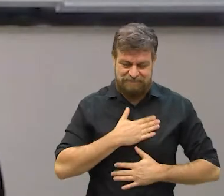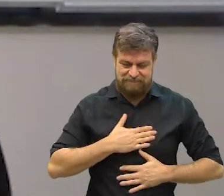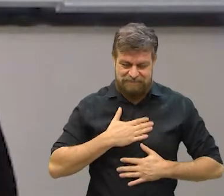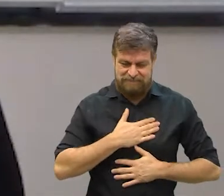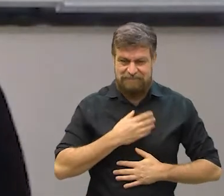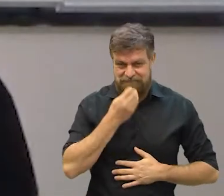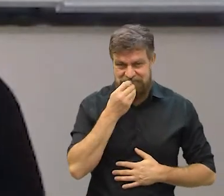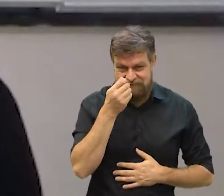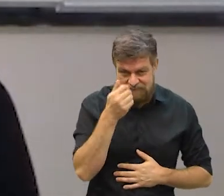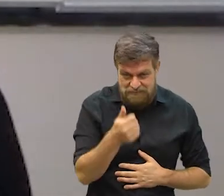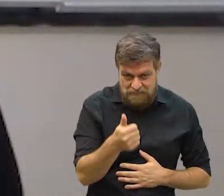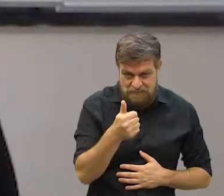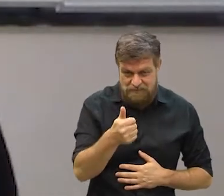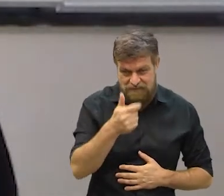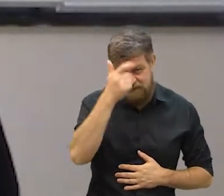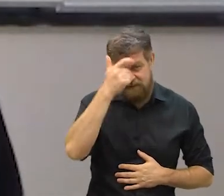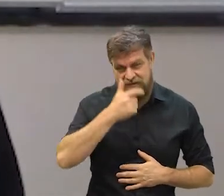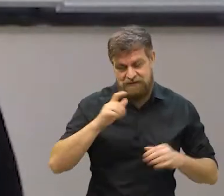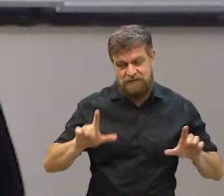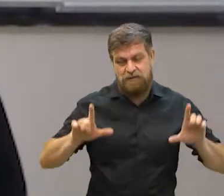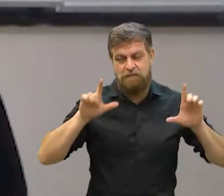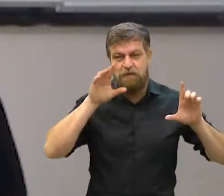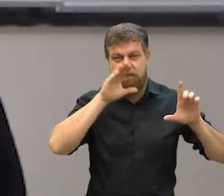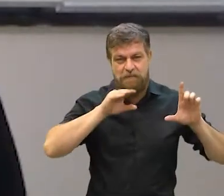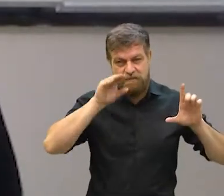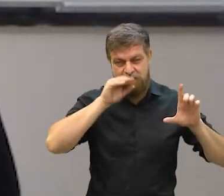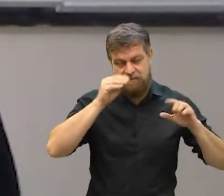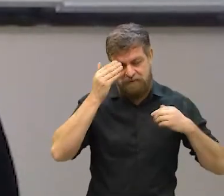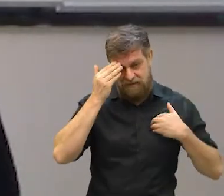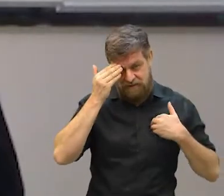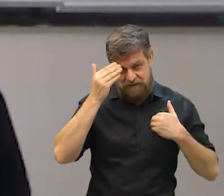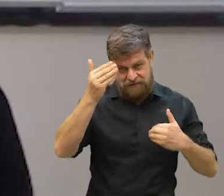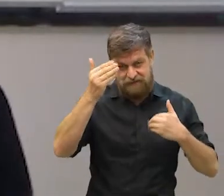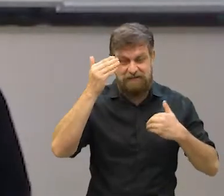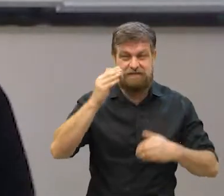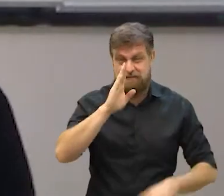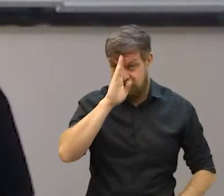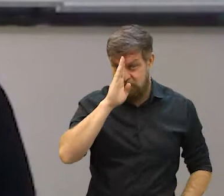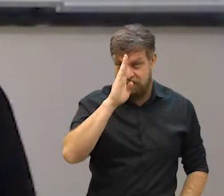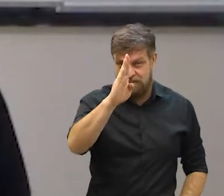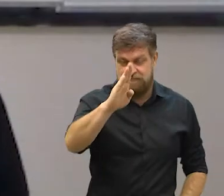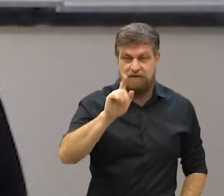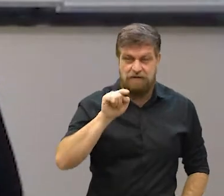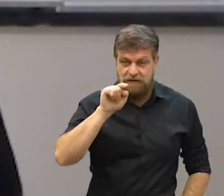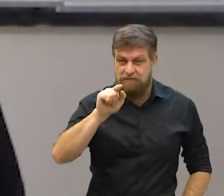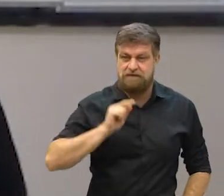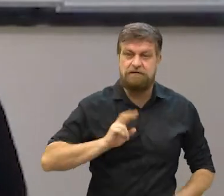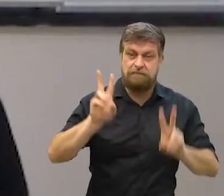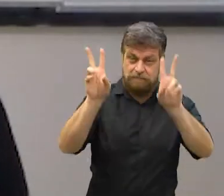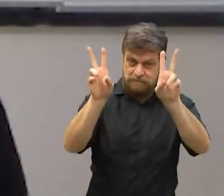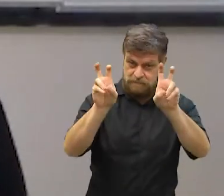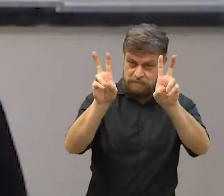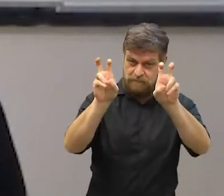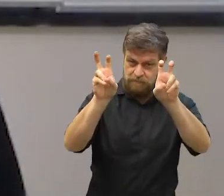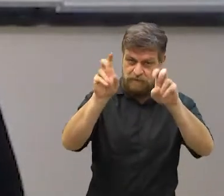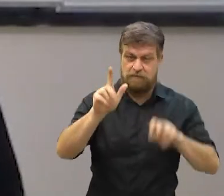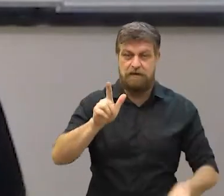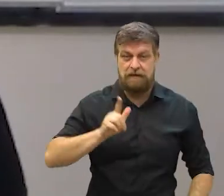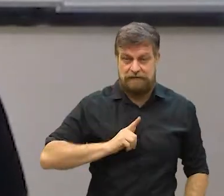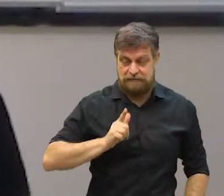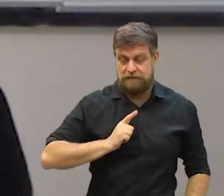Obrigada, tudo bem com vocês? Eu que agradeço o convite e principalmente por vocês estarem tratando um assunto que